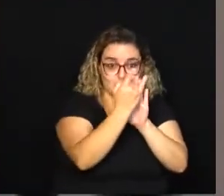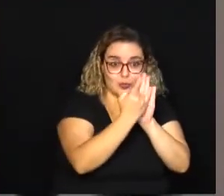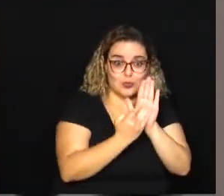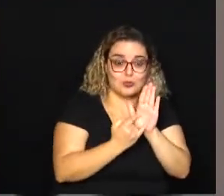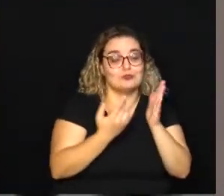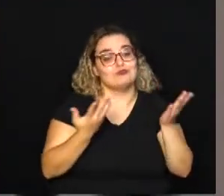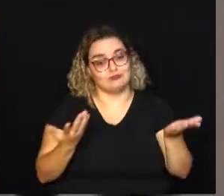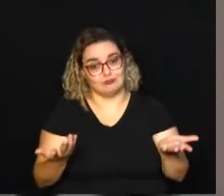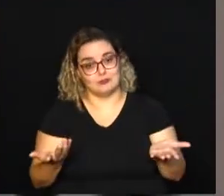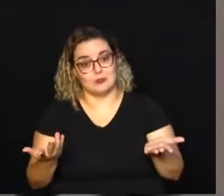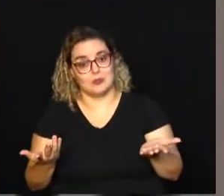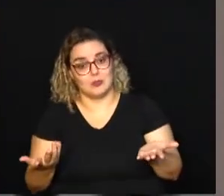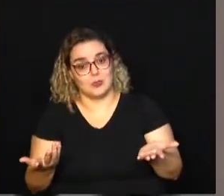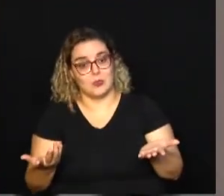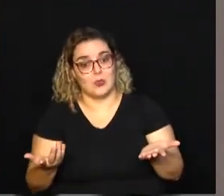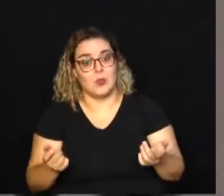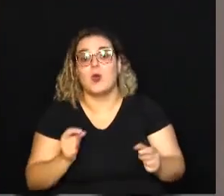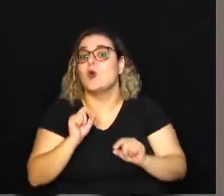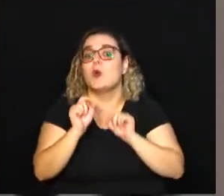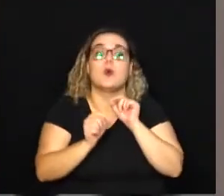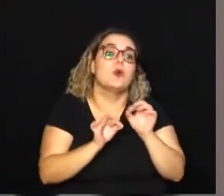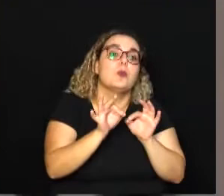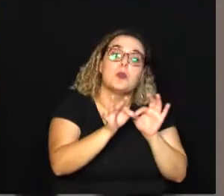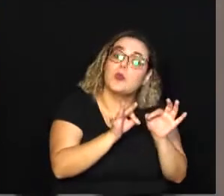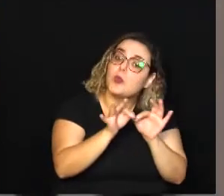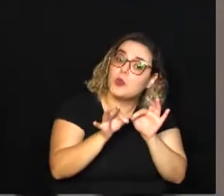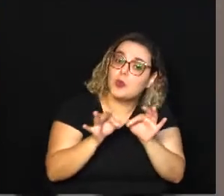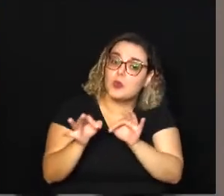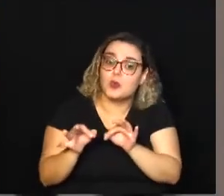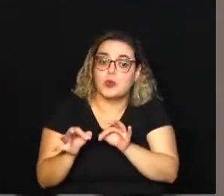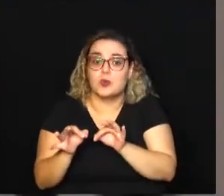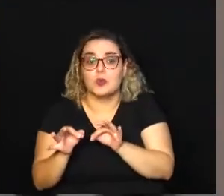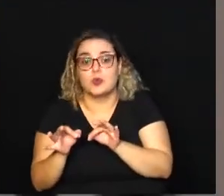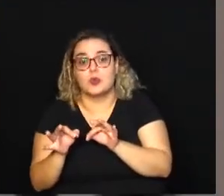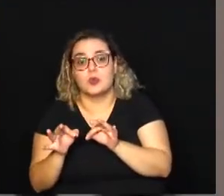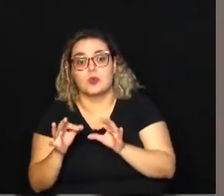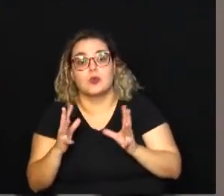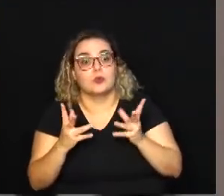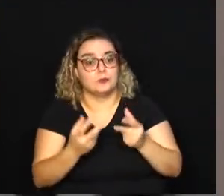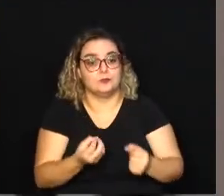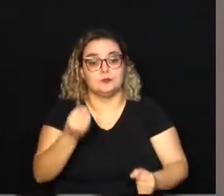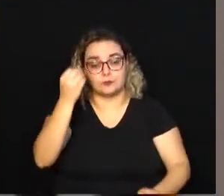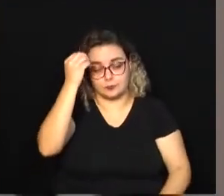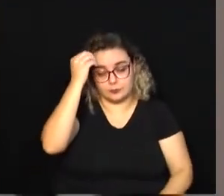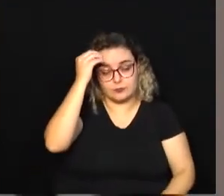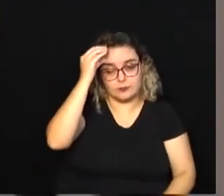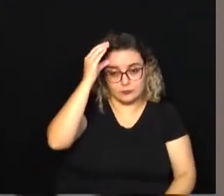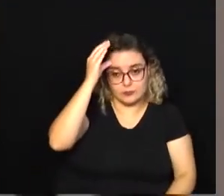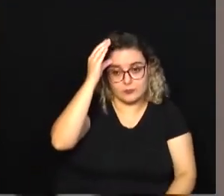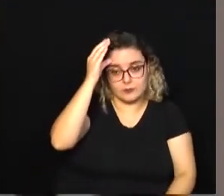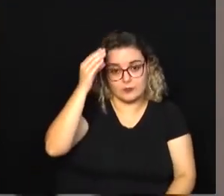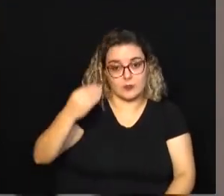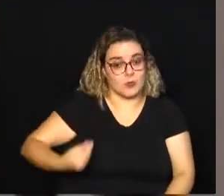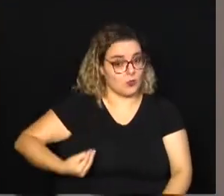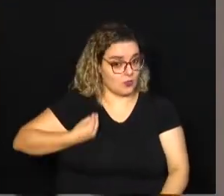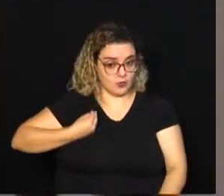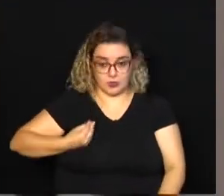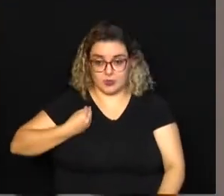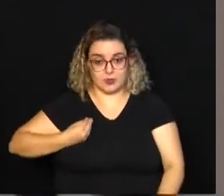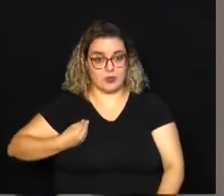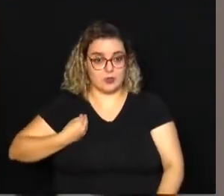currículo nada mais é do que uma organização daqueles conhecimentos que são próprios da vida